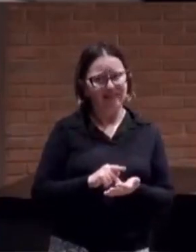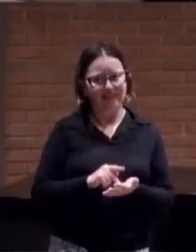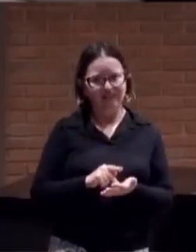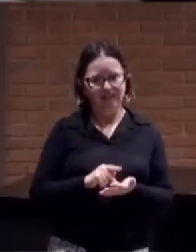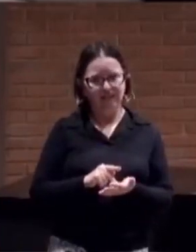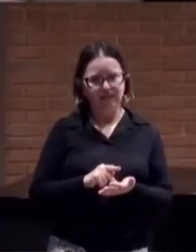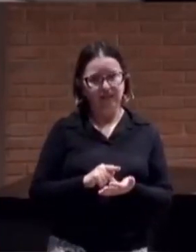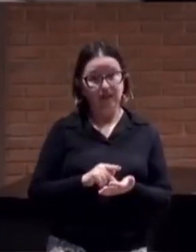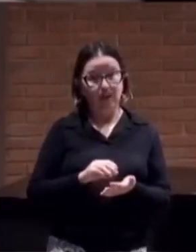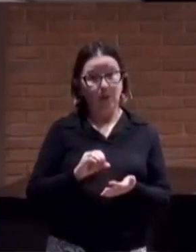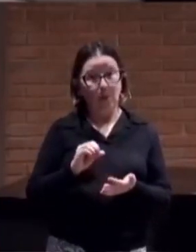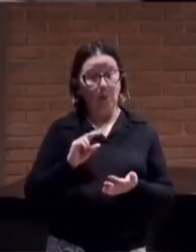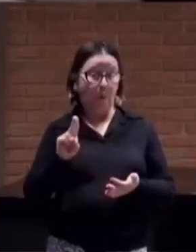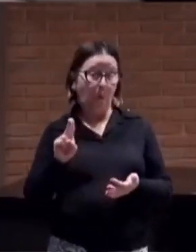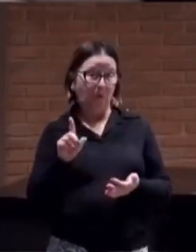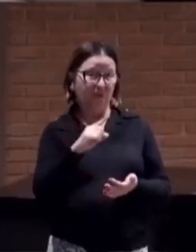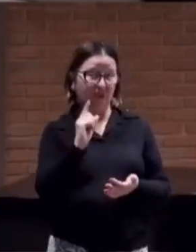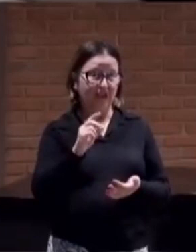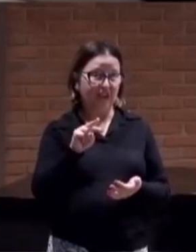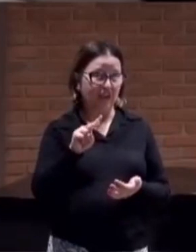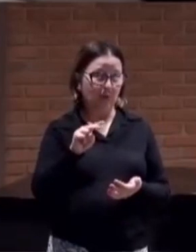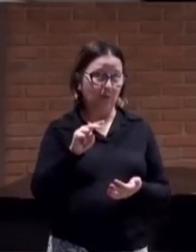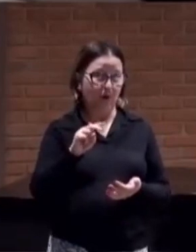Ou nós somos como Jó,